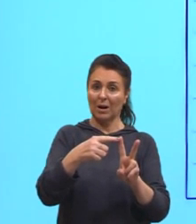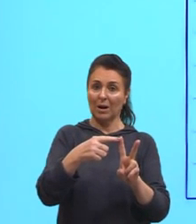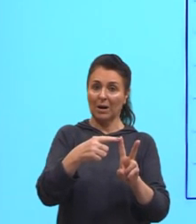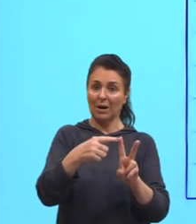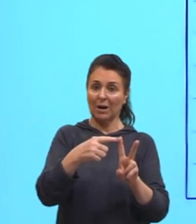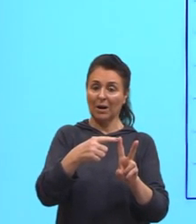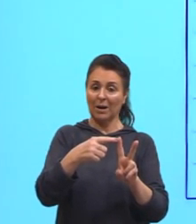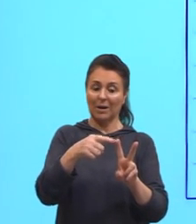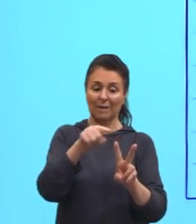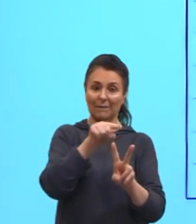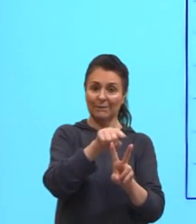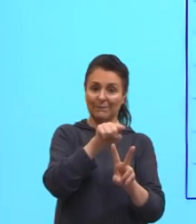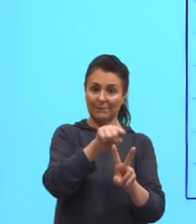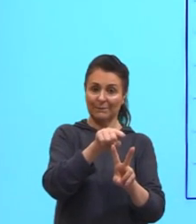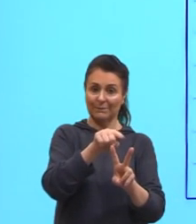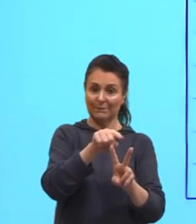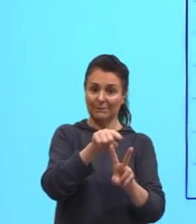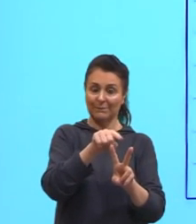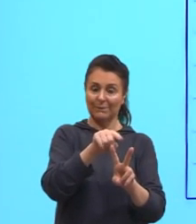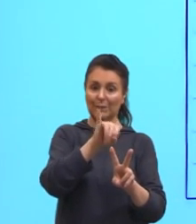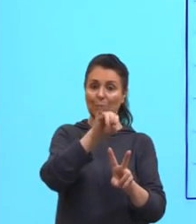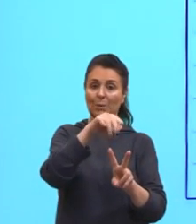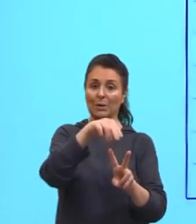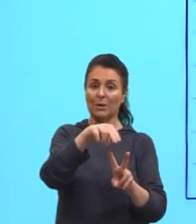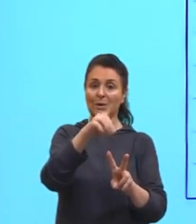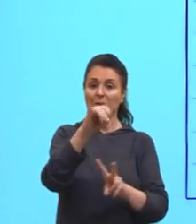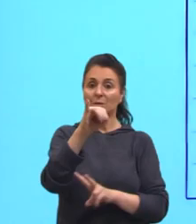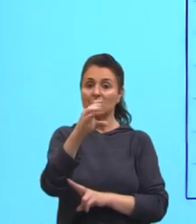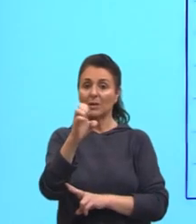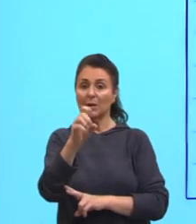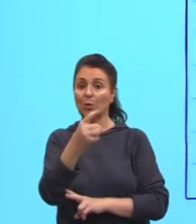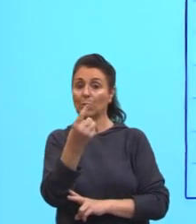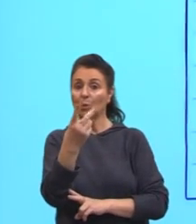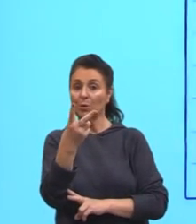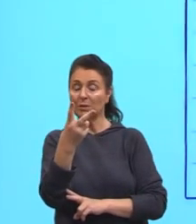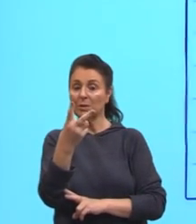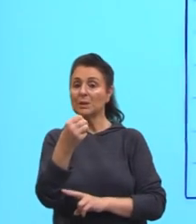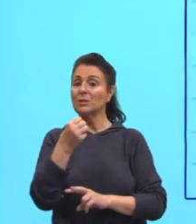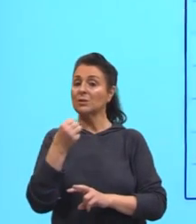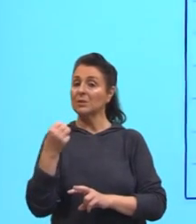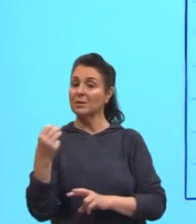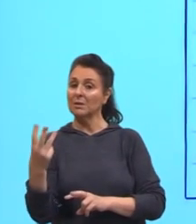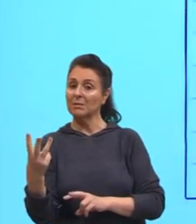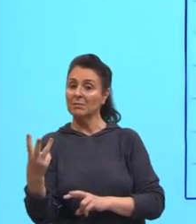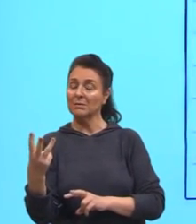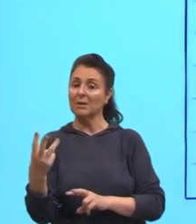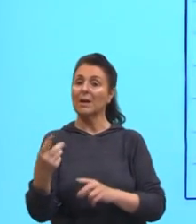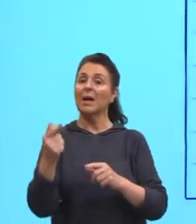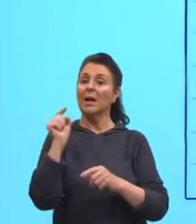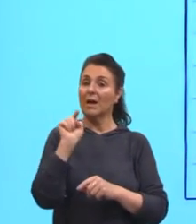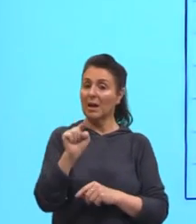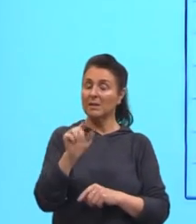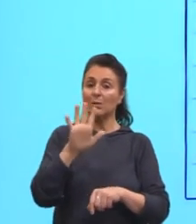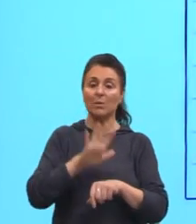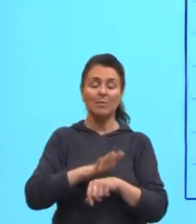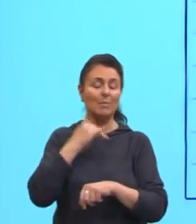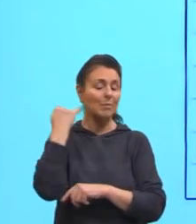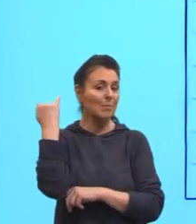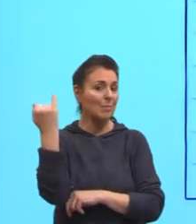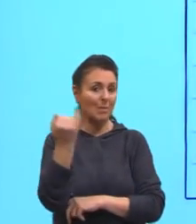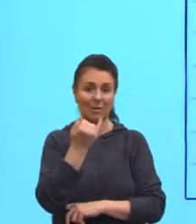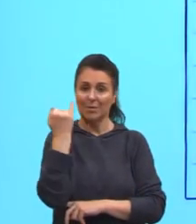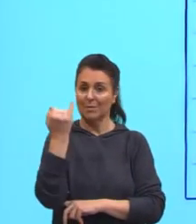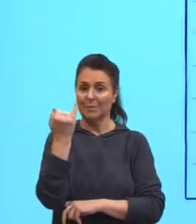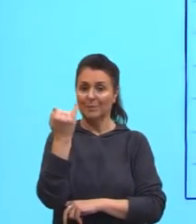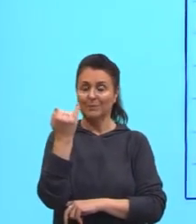a raiz né de índice 12 de três tá essas são as propriedades mais importantes